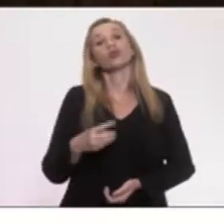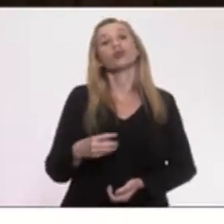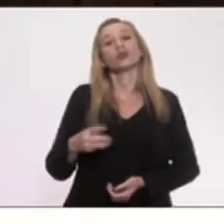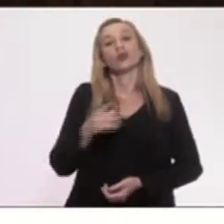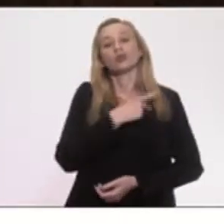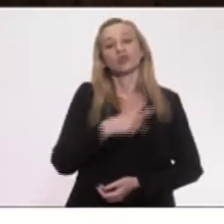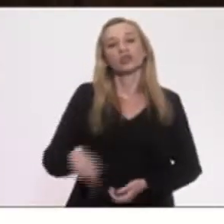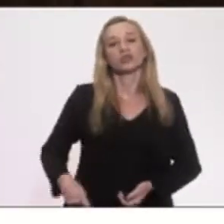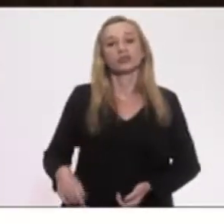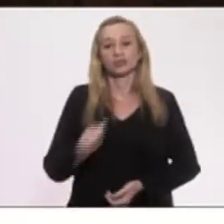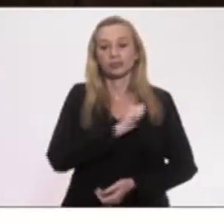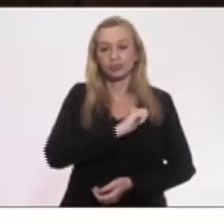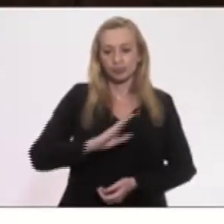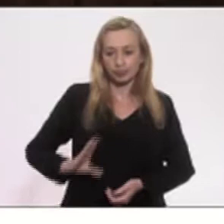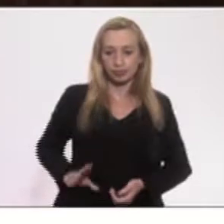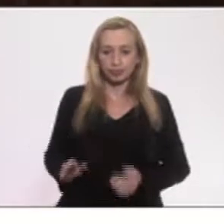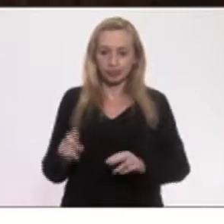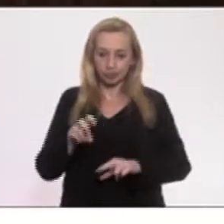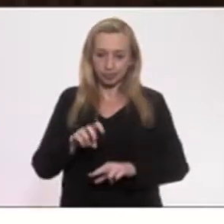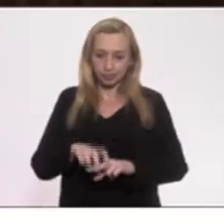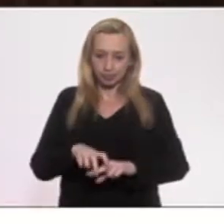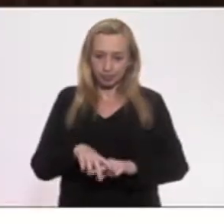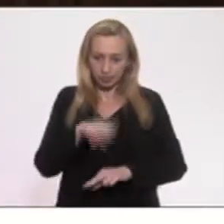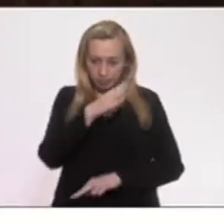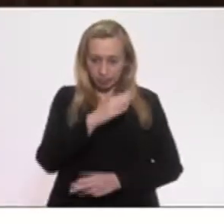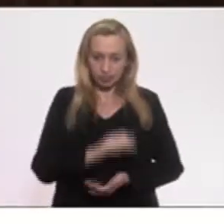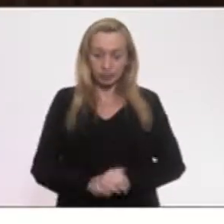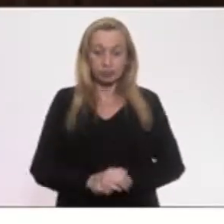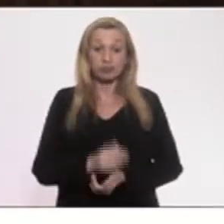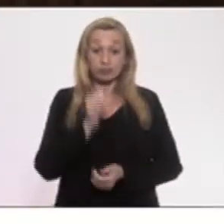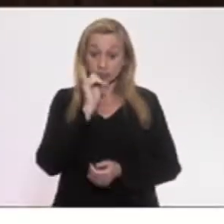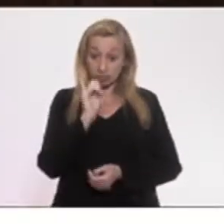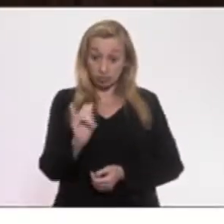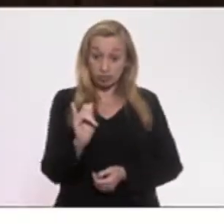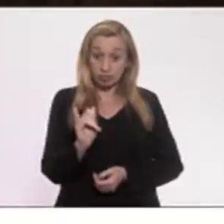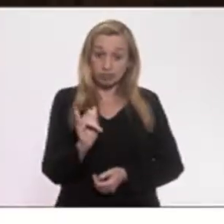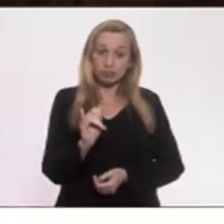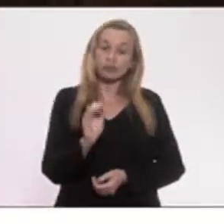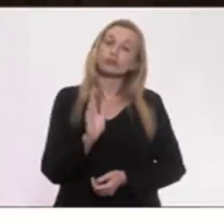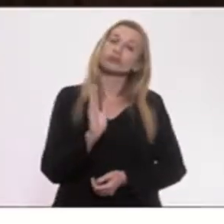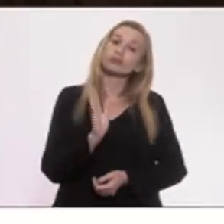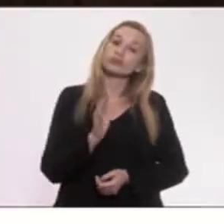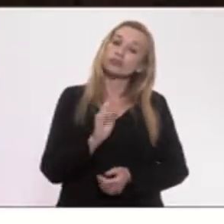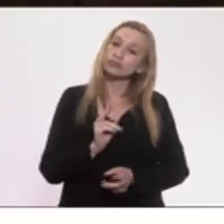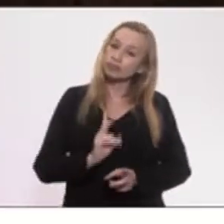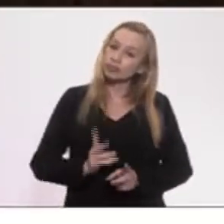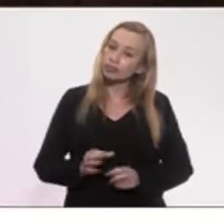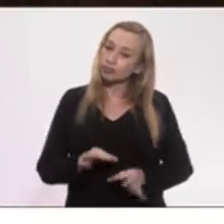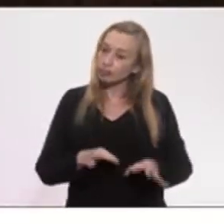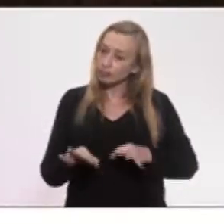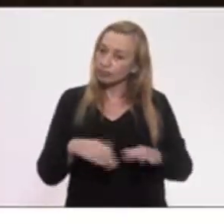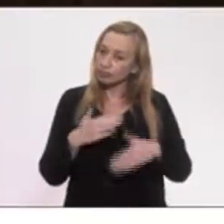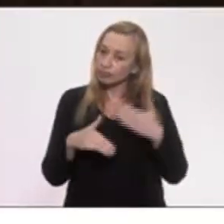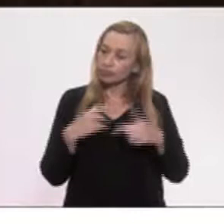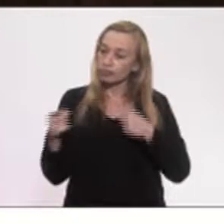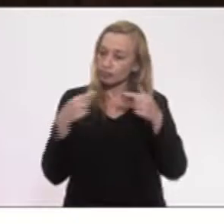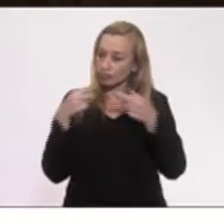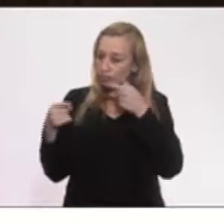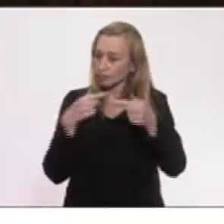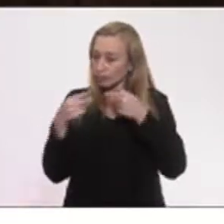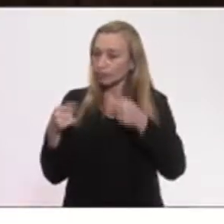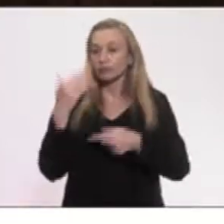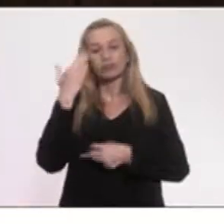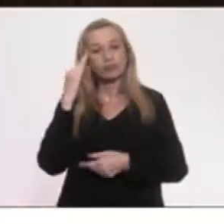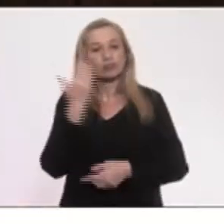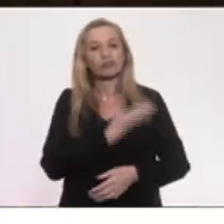Siciliano, desta cadeira agora ocupada por Vossa Excelência, anunciou que estava em curso um processo de diálogo, de entendimento com o